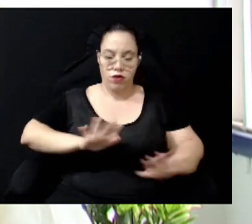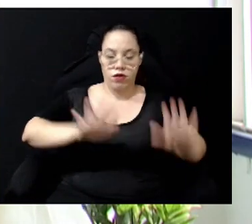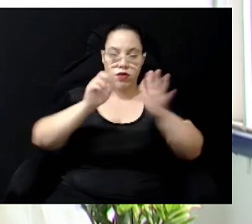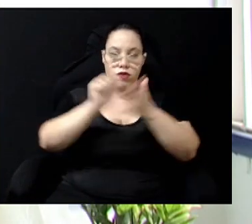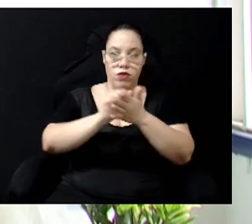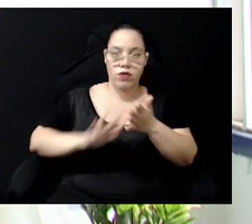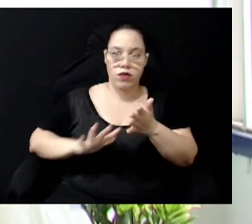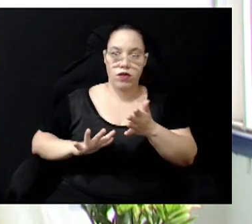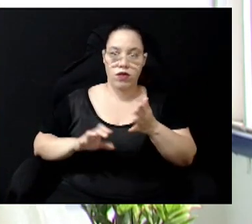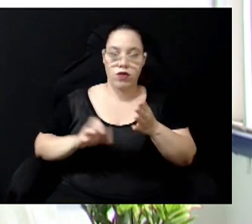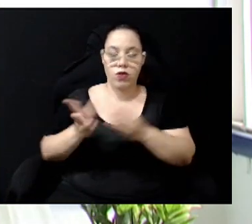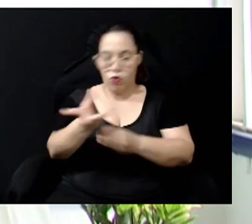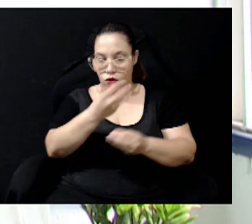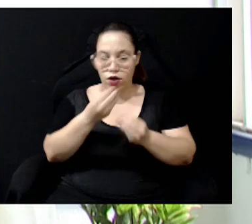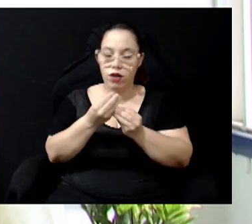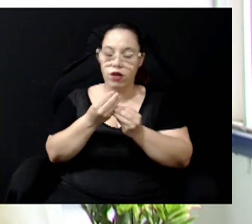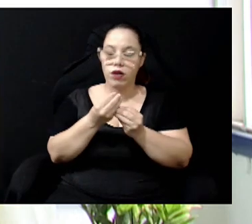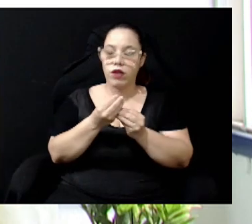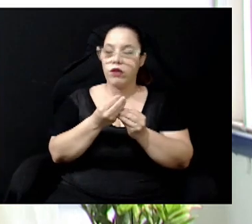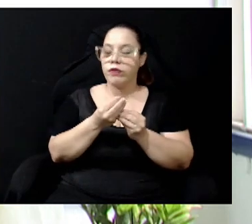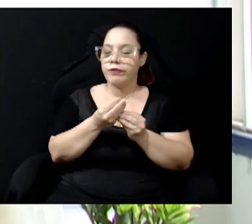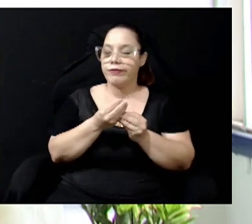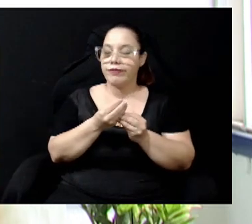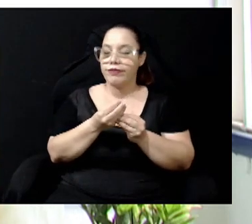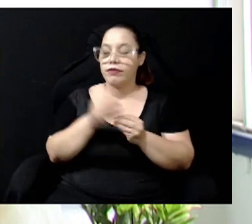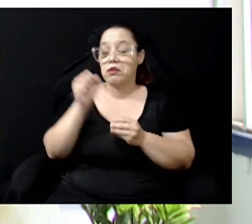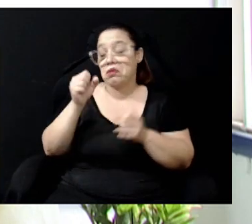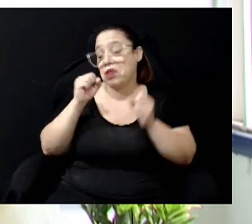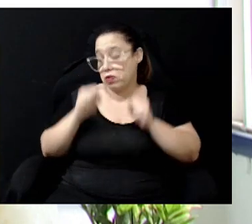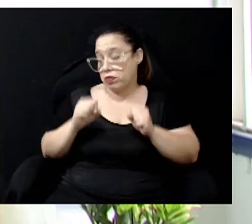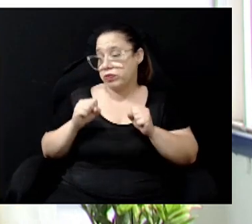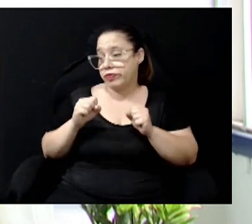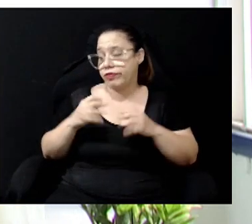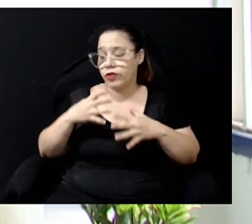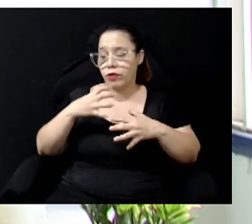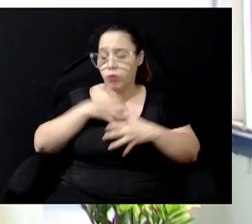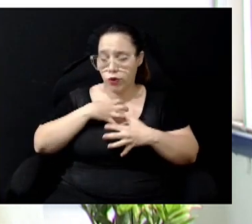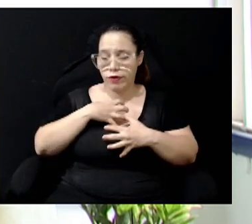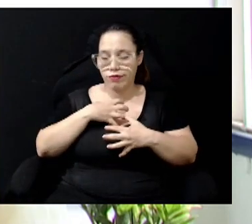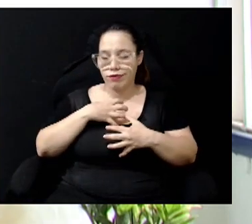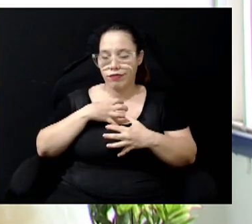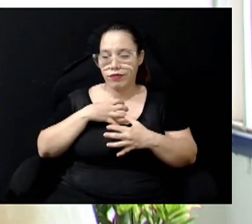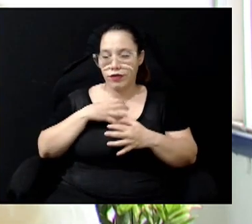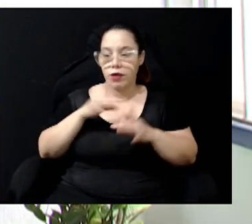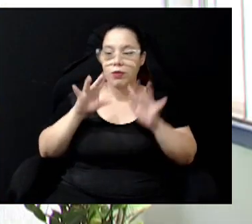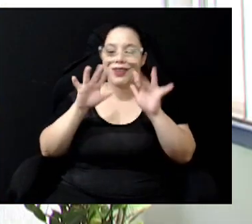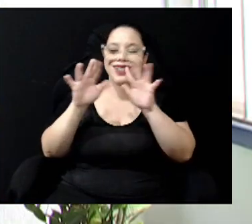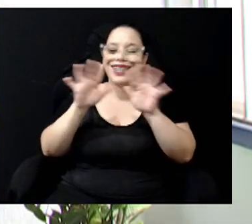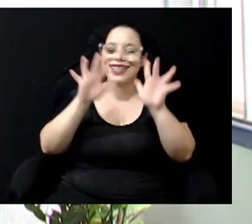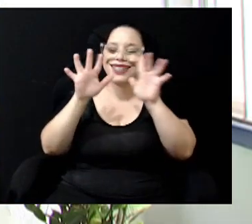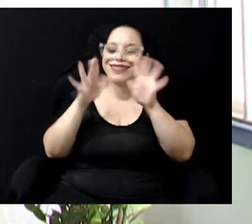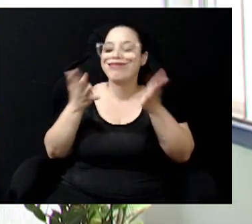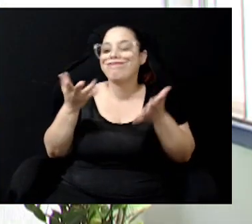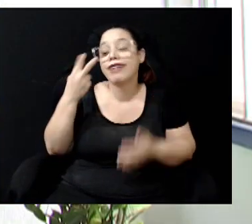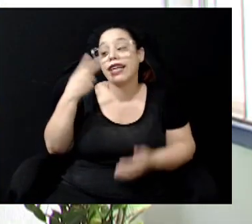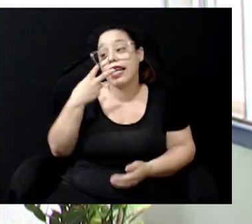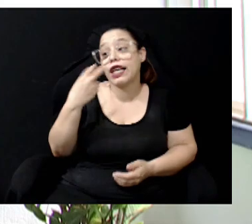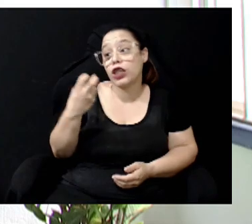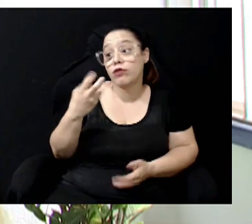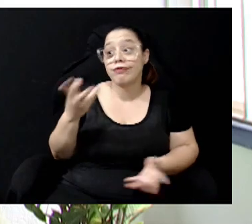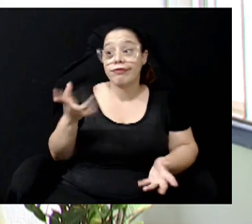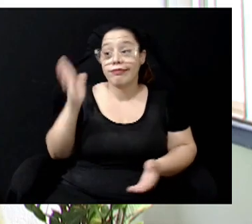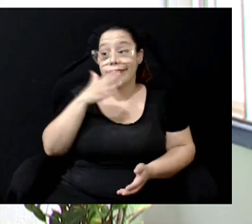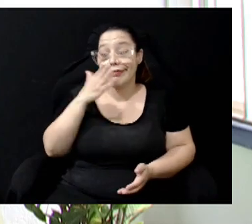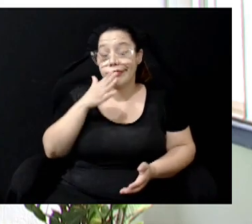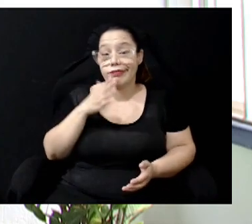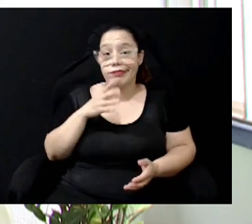artes, e para que eles possam sentir pelos dedos, né? Que é a maneira que eles enxergam. Depois que a população se conscientize, participe